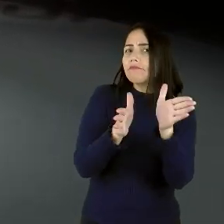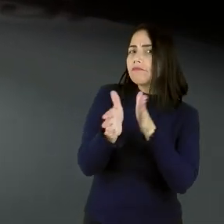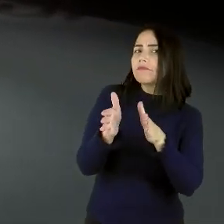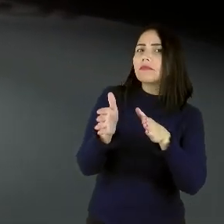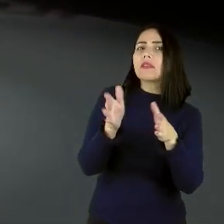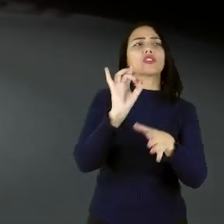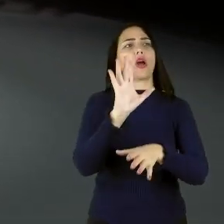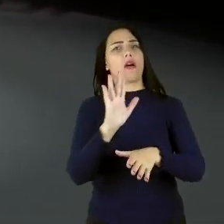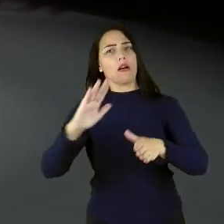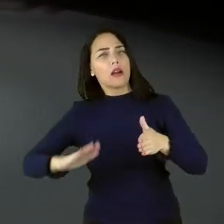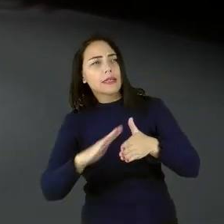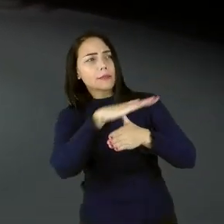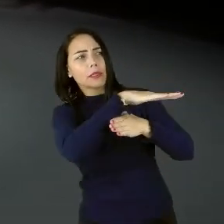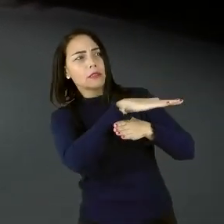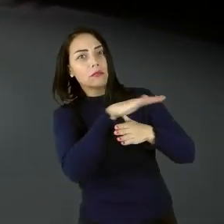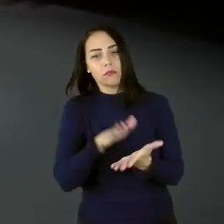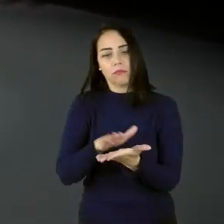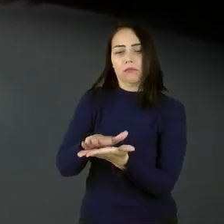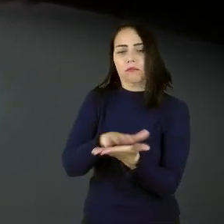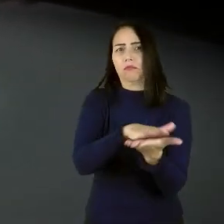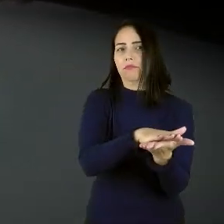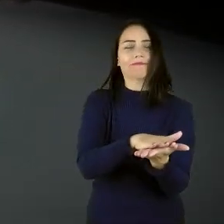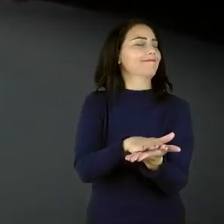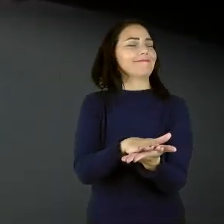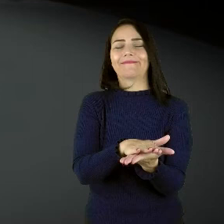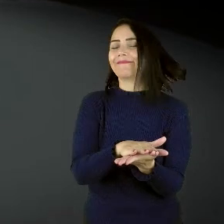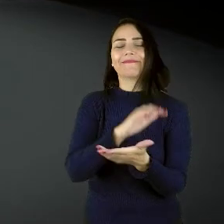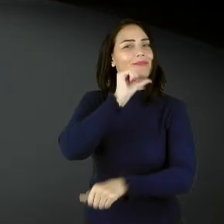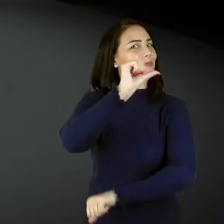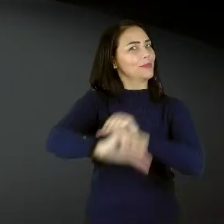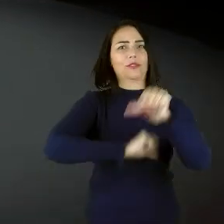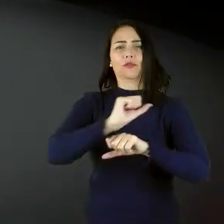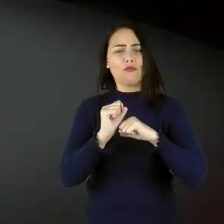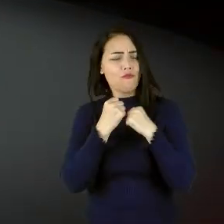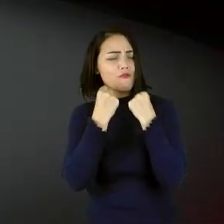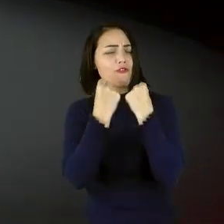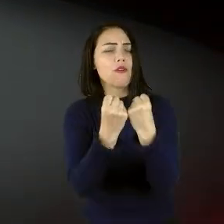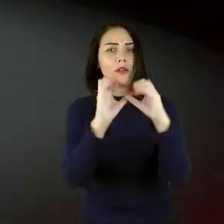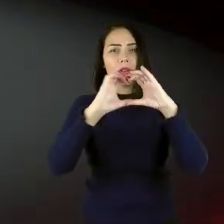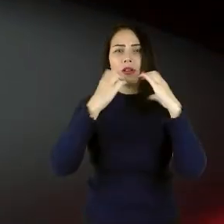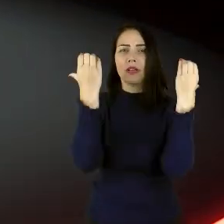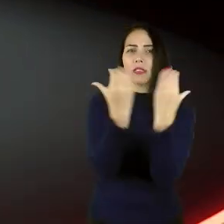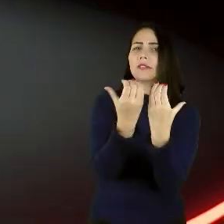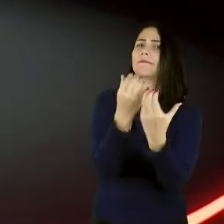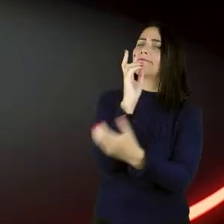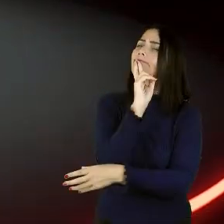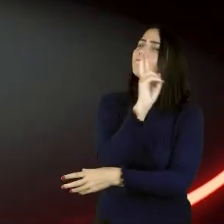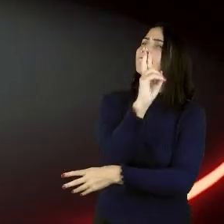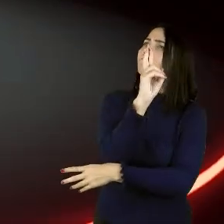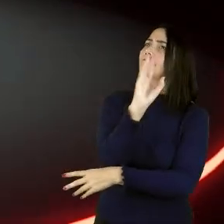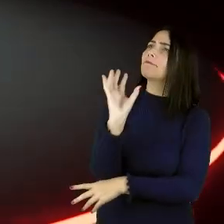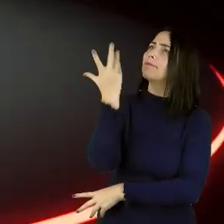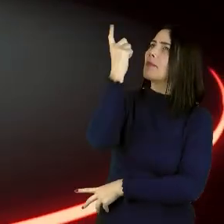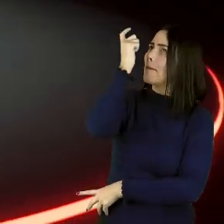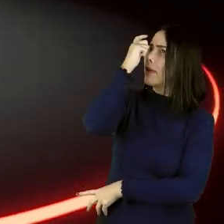refere-se apenas a rampas e pisos táteis. Ele é fruto de um esforço coletivo. É o resultado de pensar